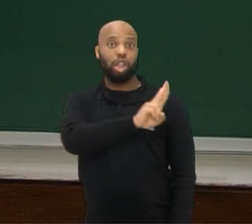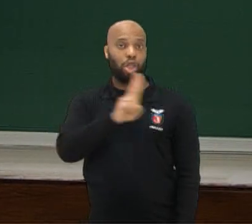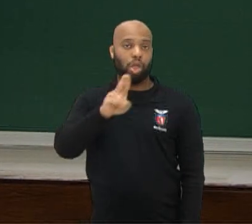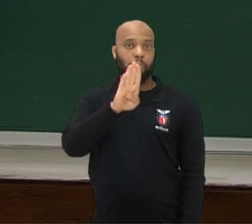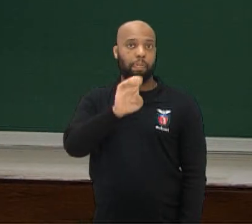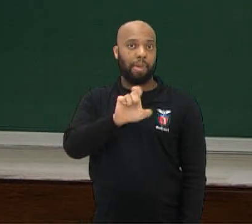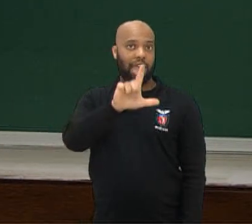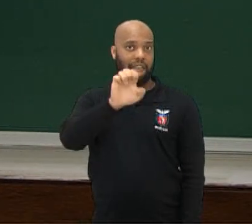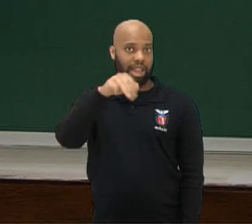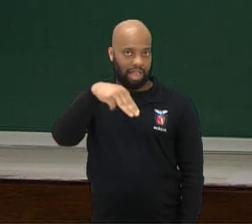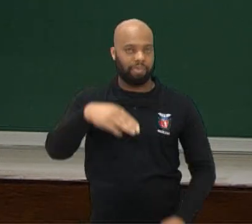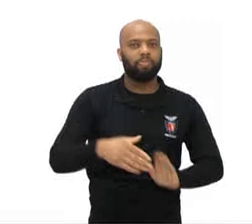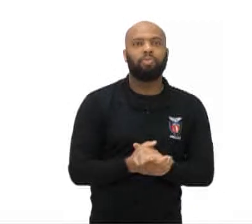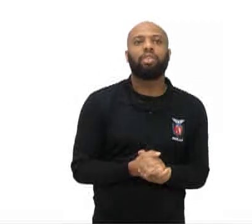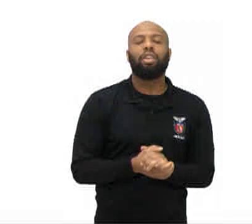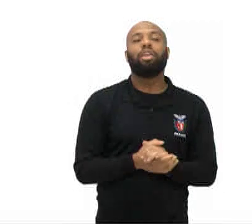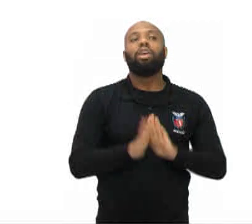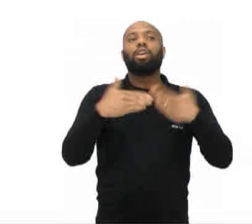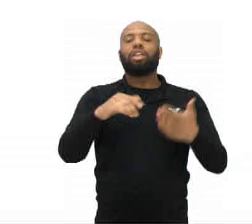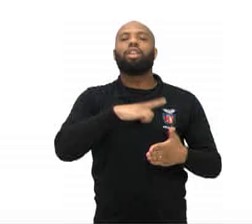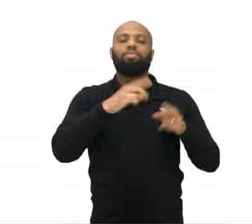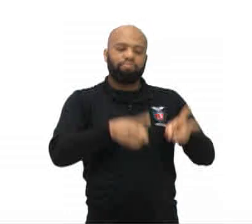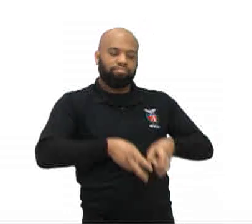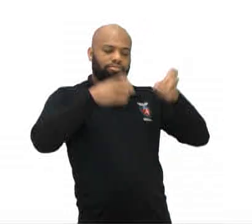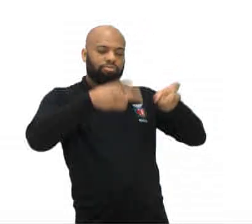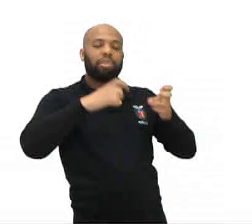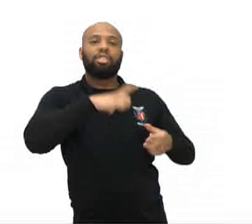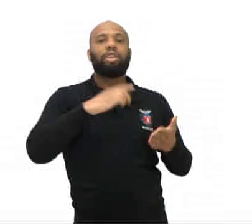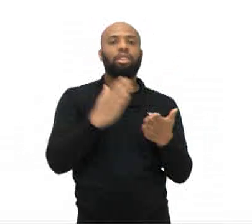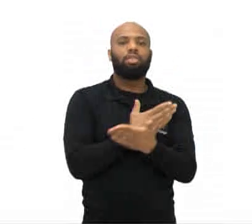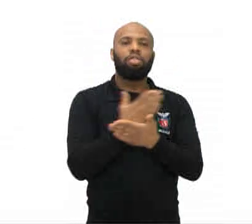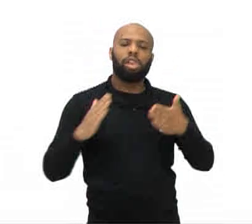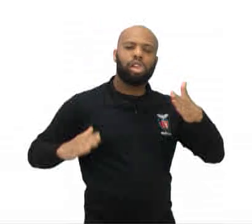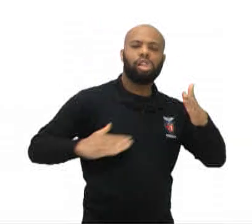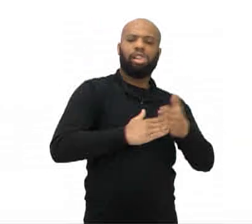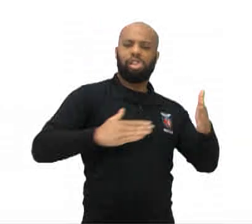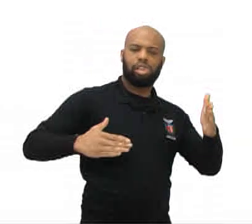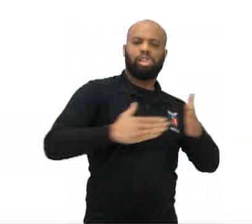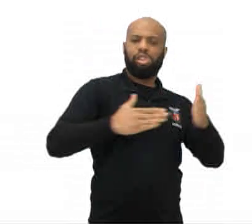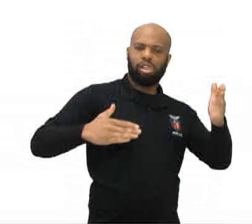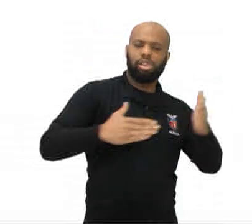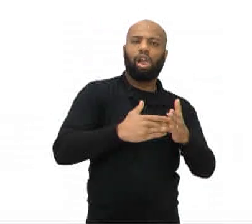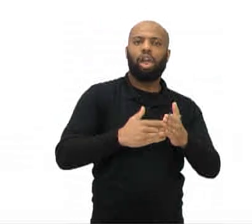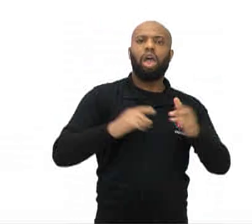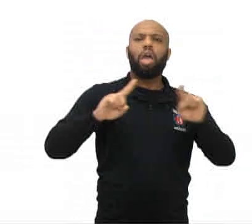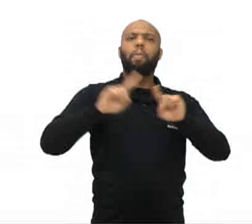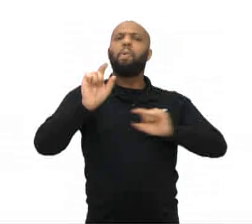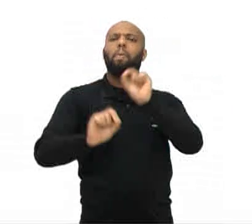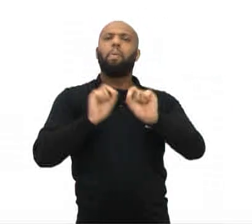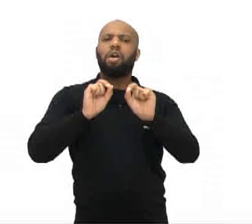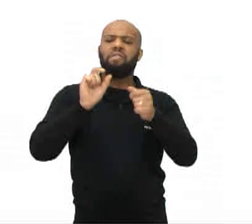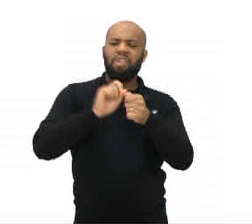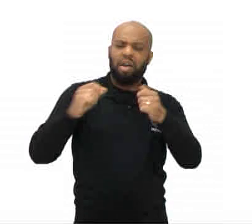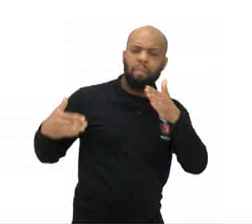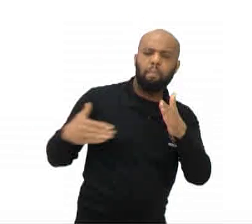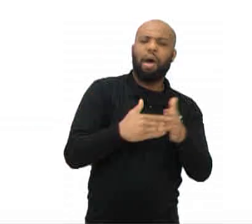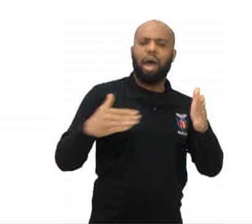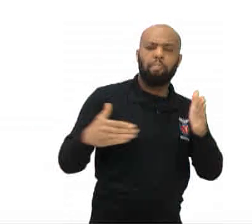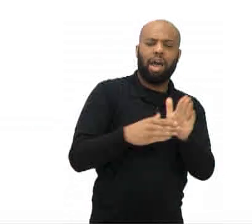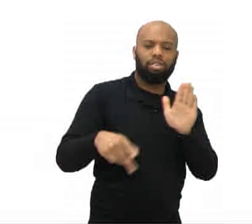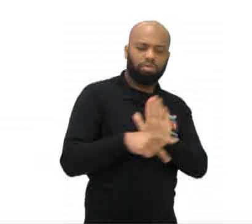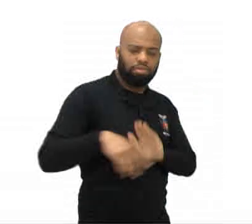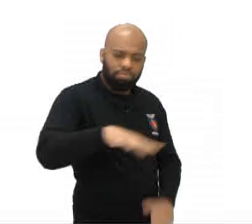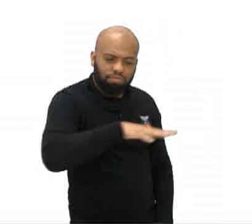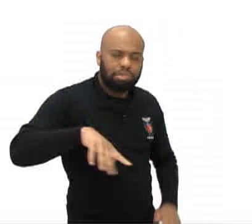E também nós vamos observar que tivemos alguns obstáculos. O que pode impedir a ocupação de uma